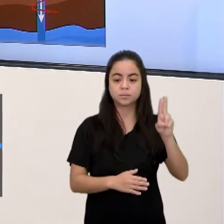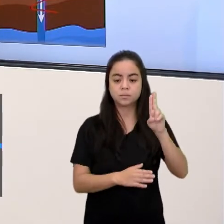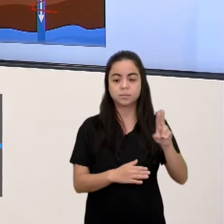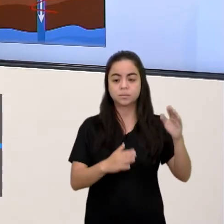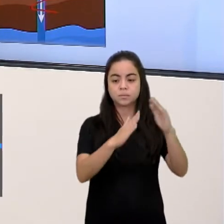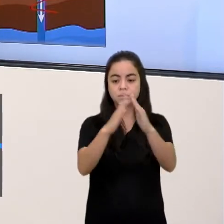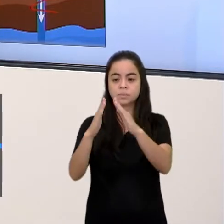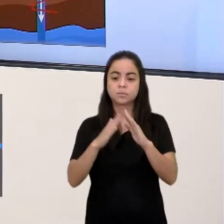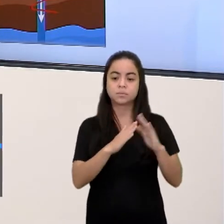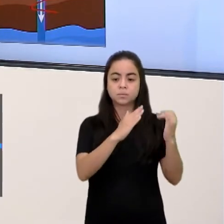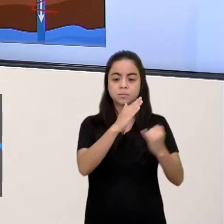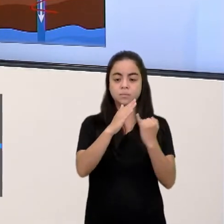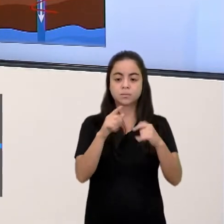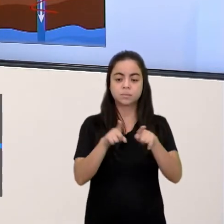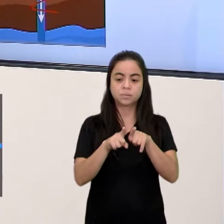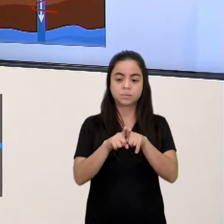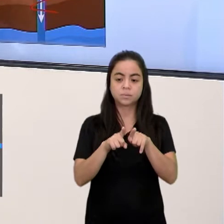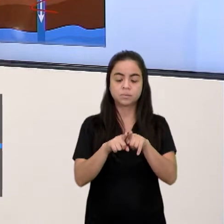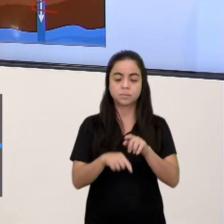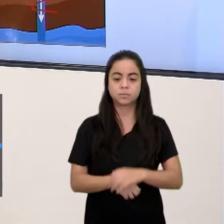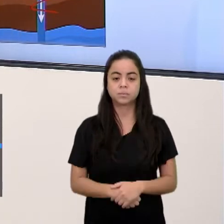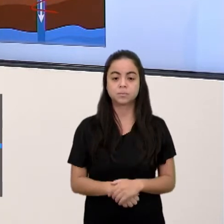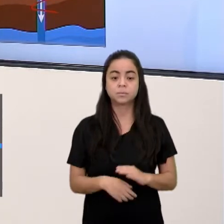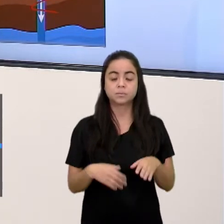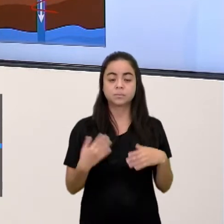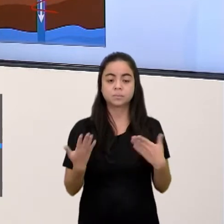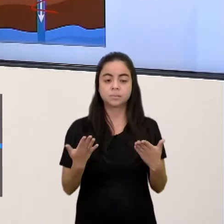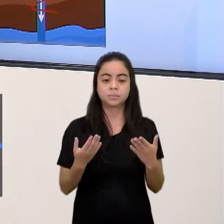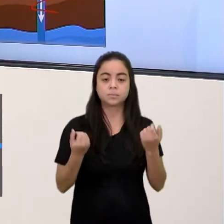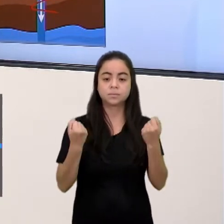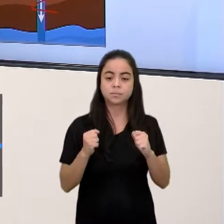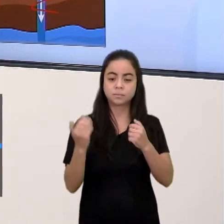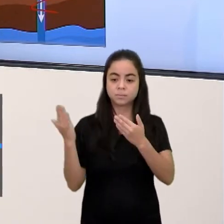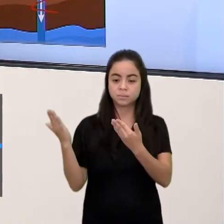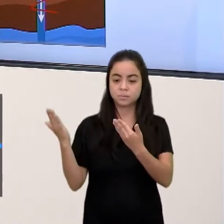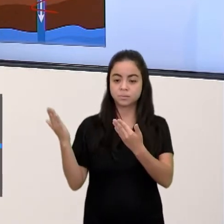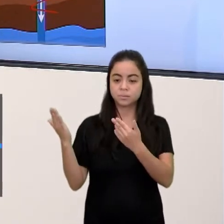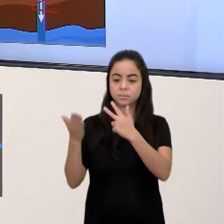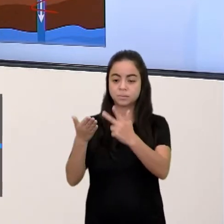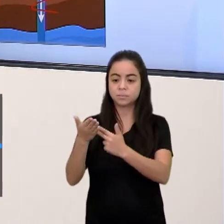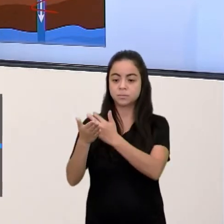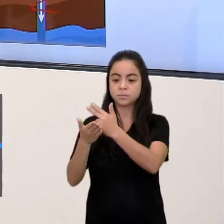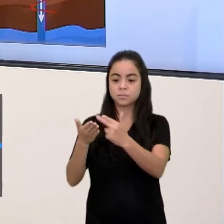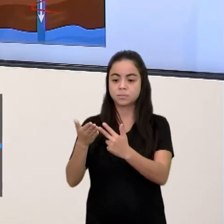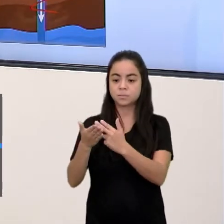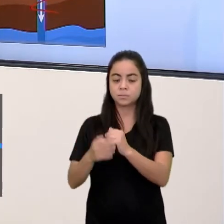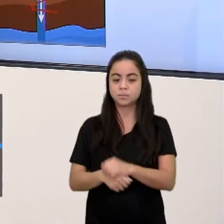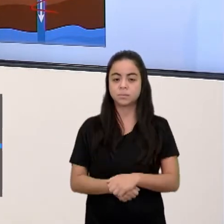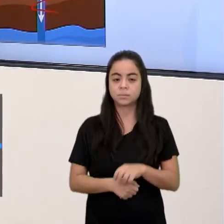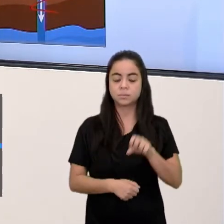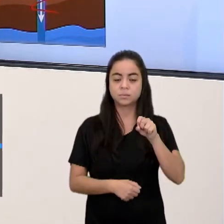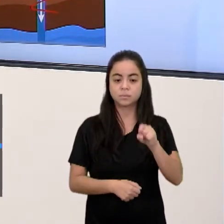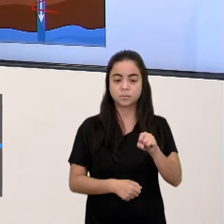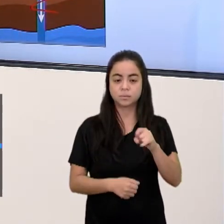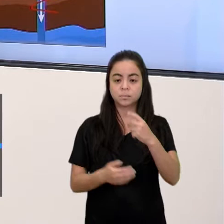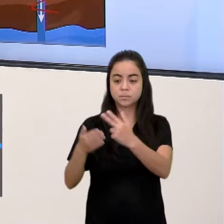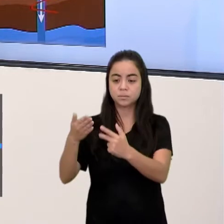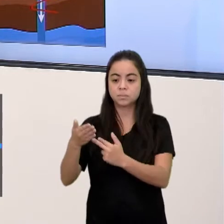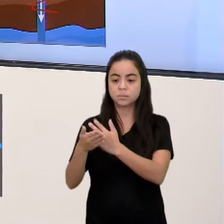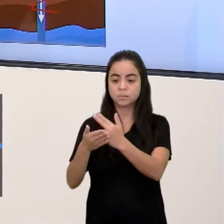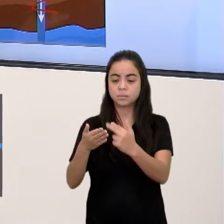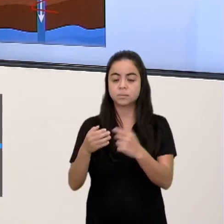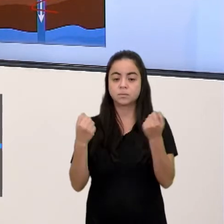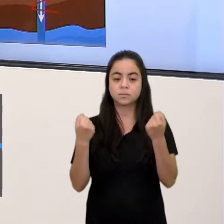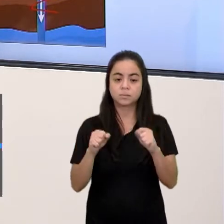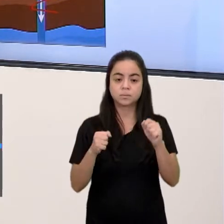doméstico, industrial, o que for, tá certo? Então o nosso esquema poderia ser mais ou menos assim. Tá? Se você desenhou, você pode usar inclusive o